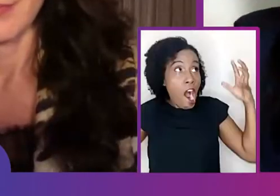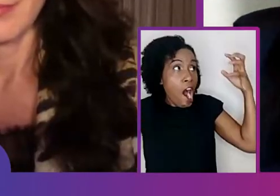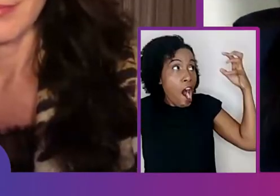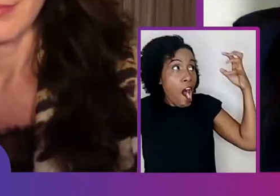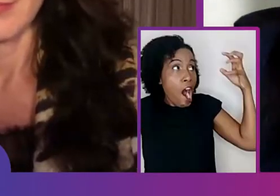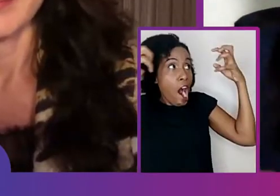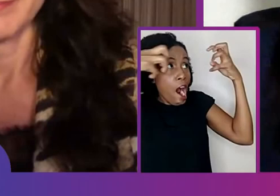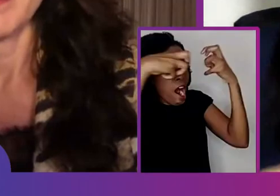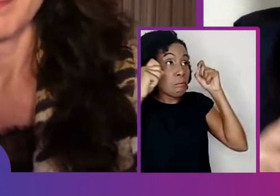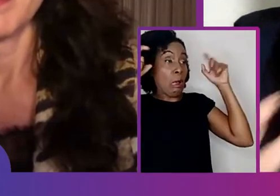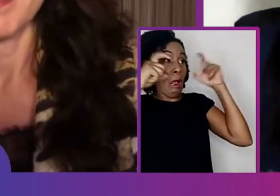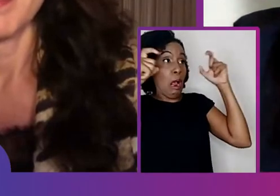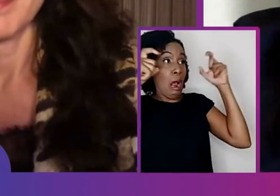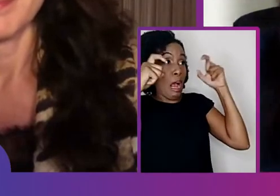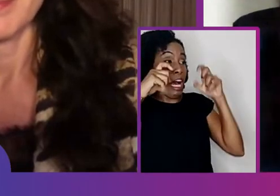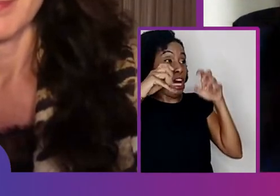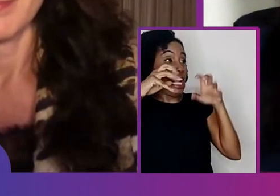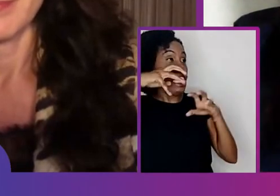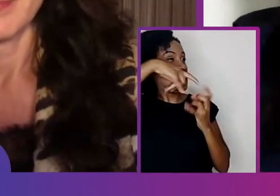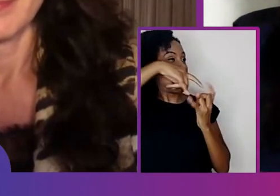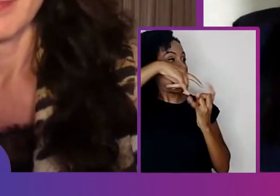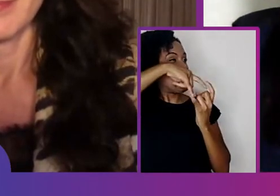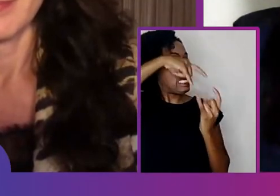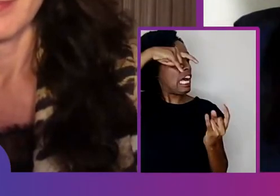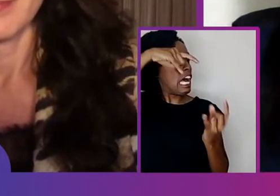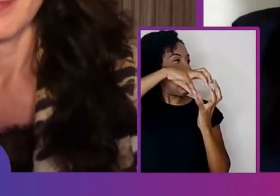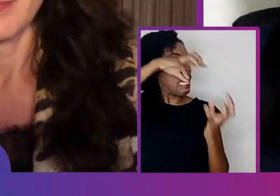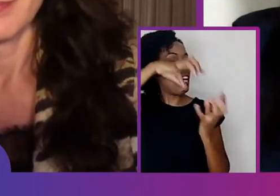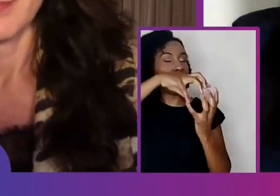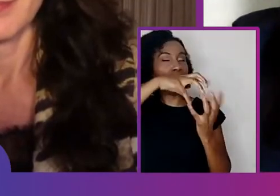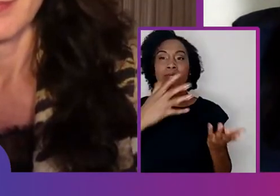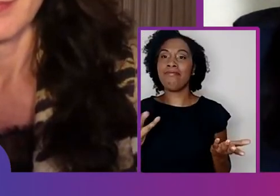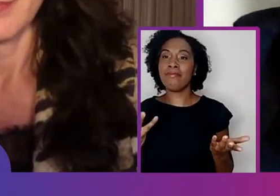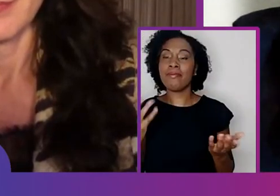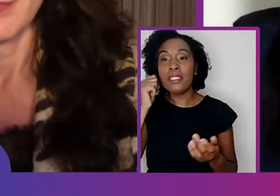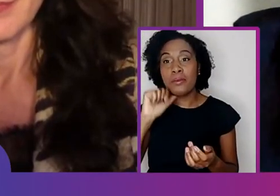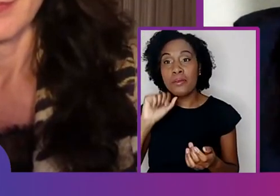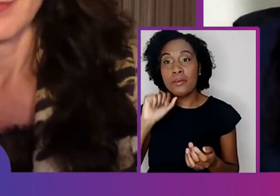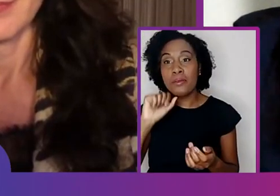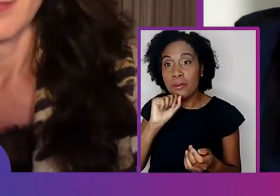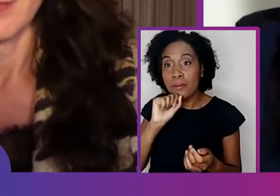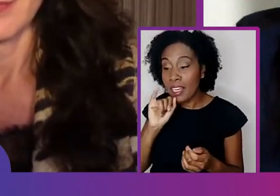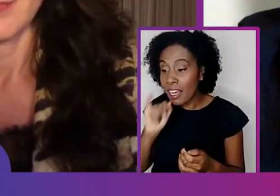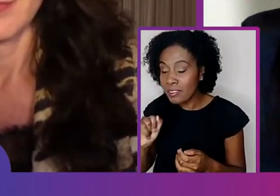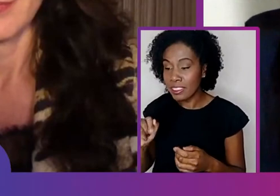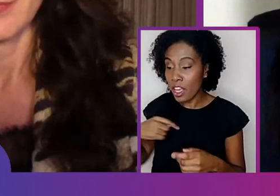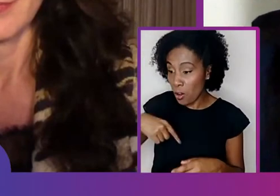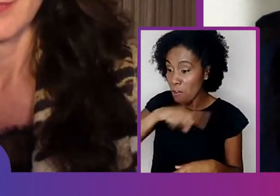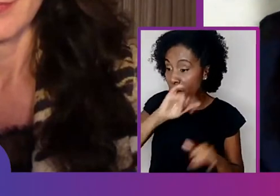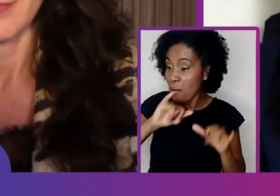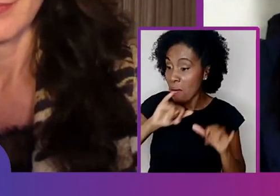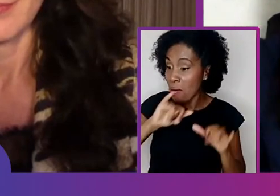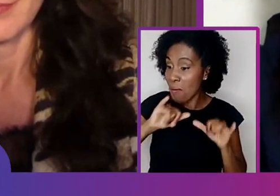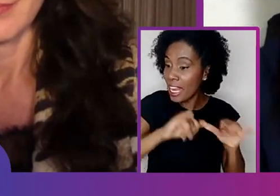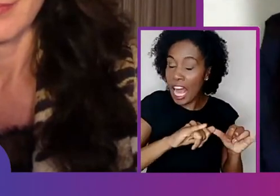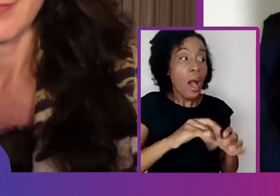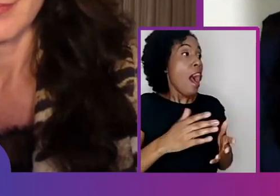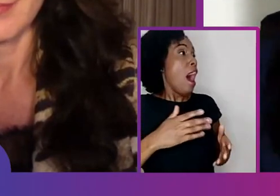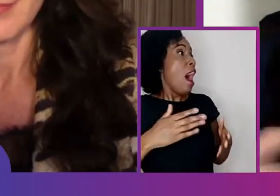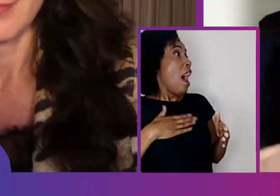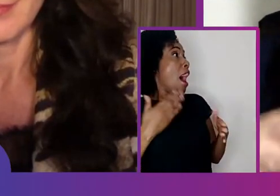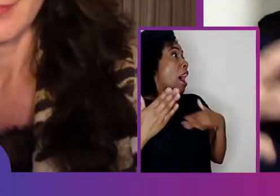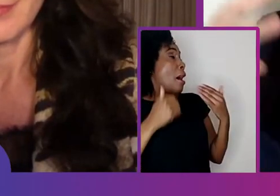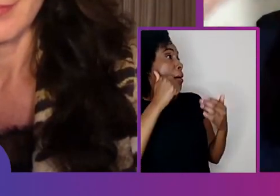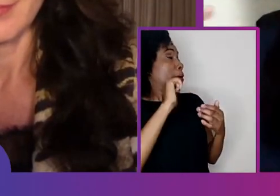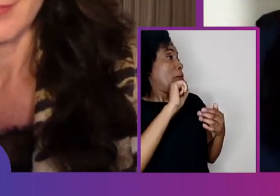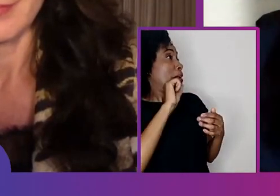com dentes à mostra. E aí a mãe diz que vai no supermercado e ela pensa: minha mãe vai sair com esse bicho lá